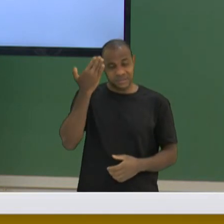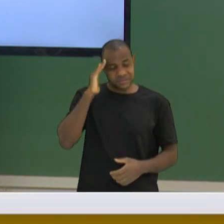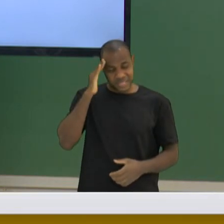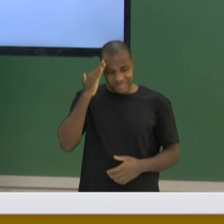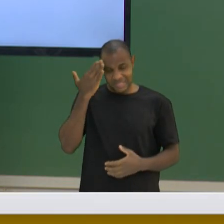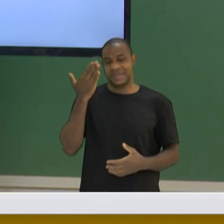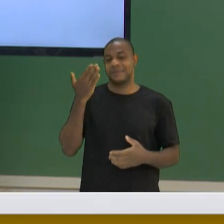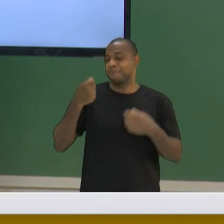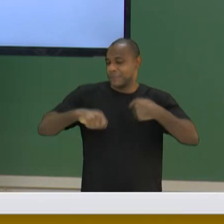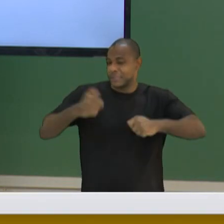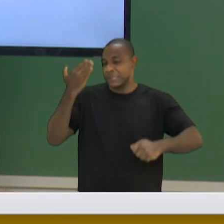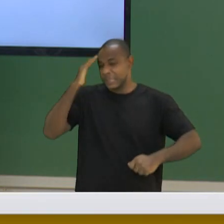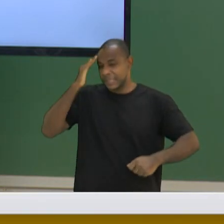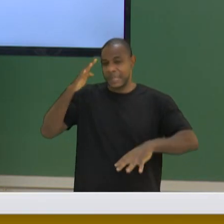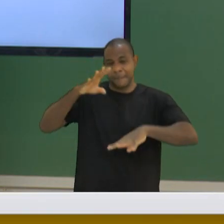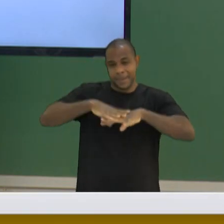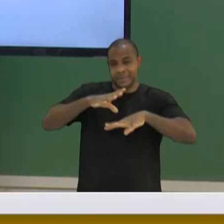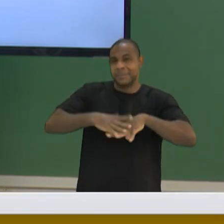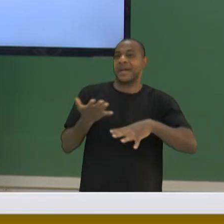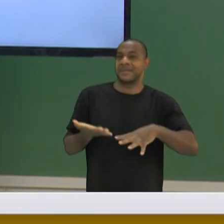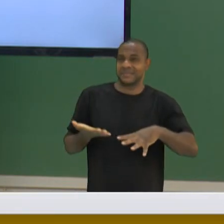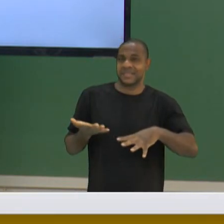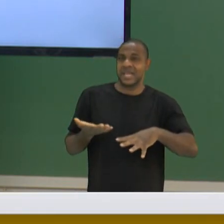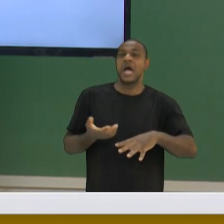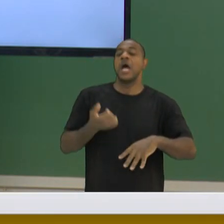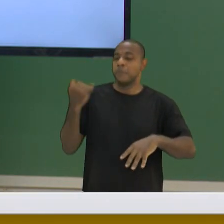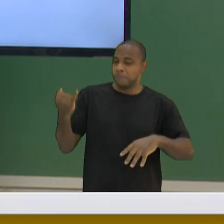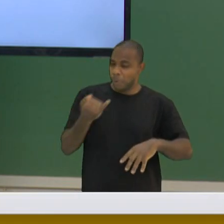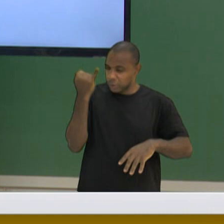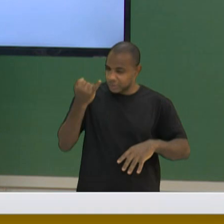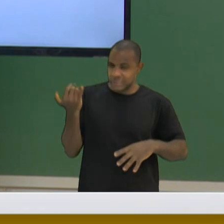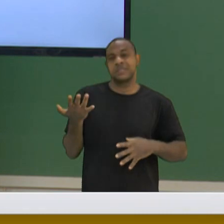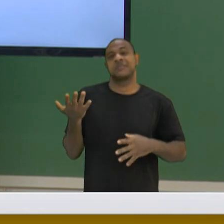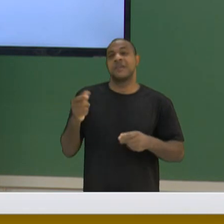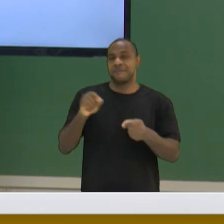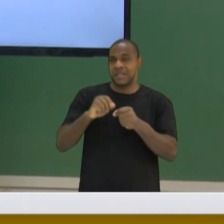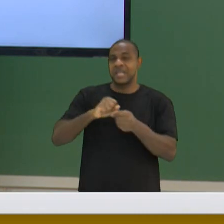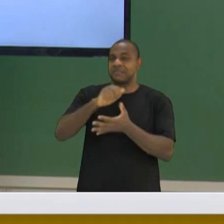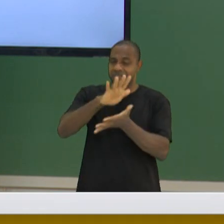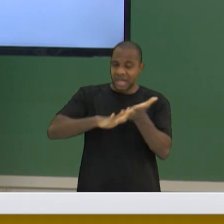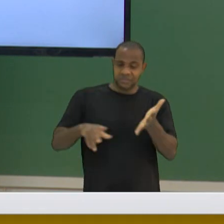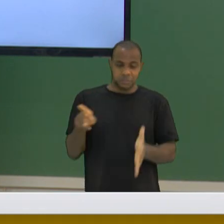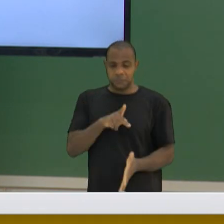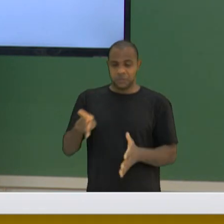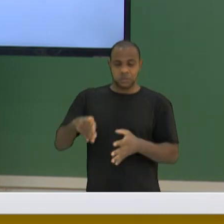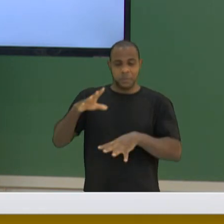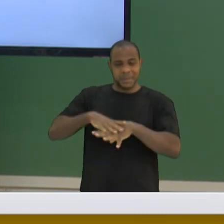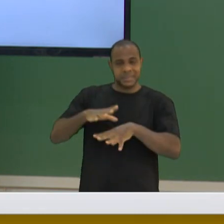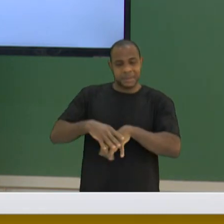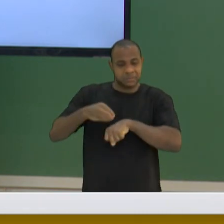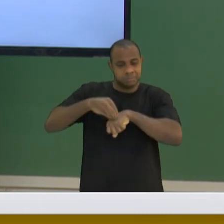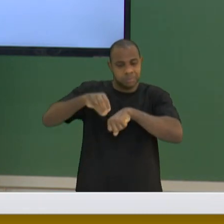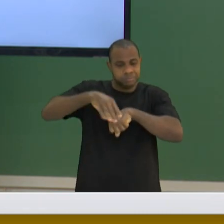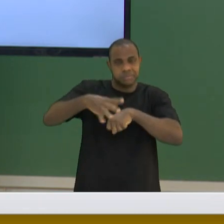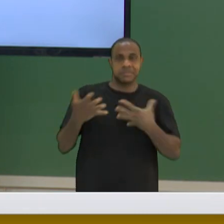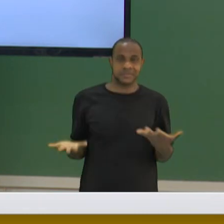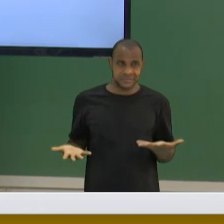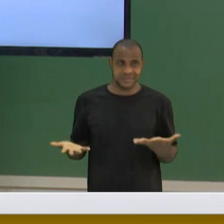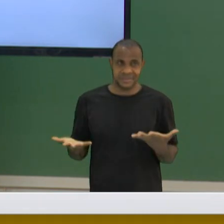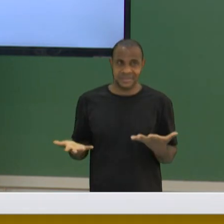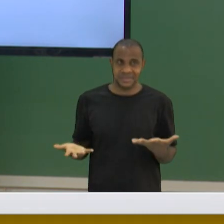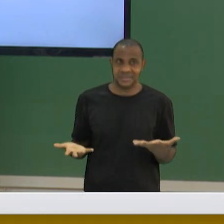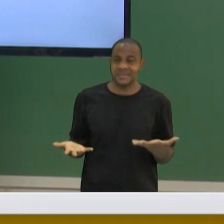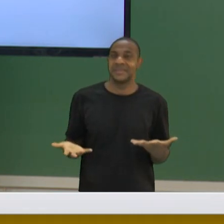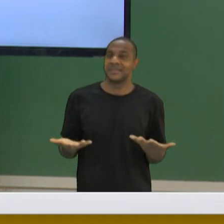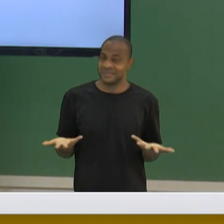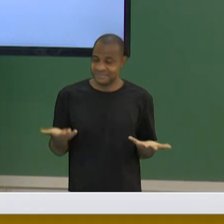matemática você viu importância de fazer os exercícios que o professor passa porque às vezes Matemática entrei no gente é igual